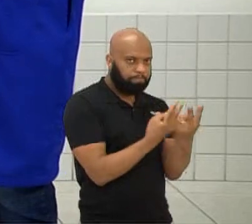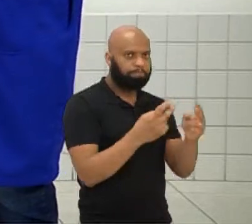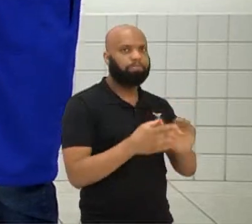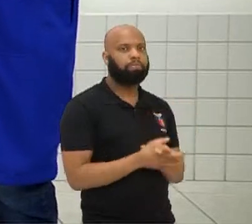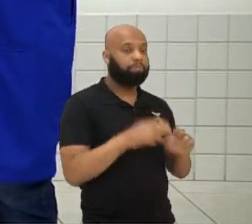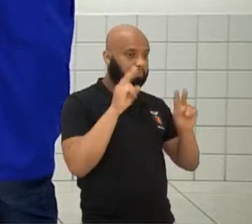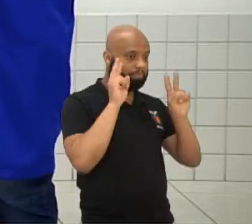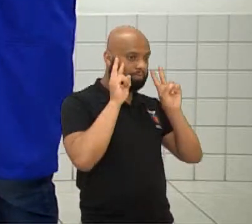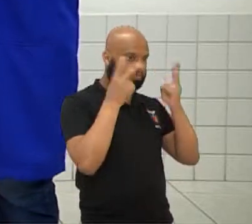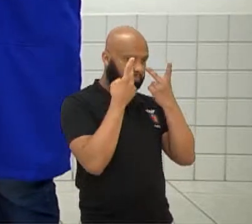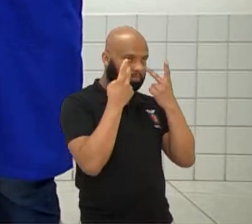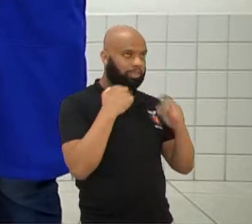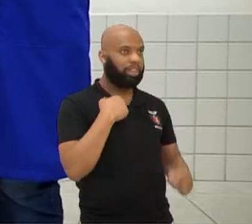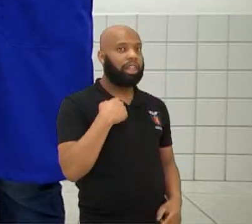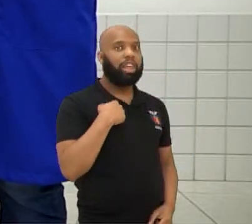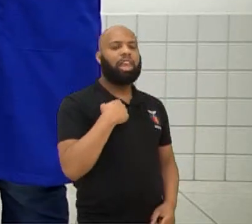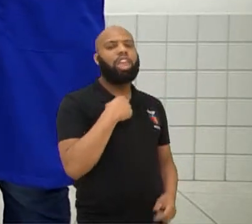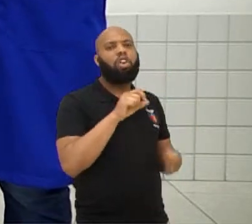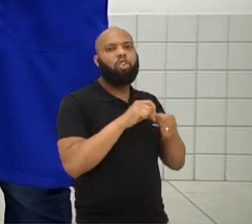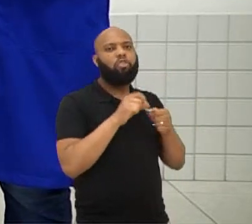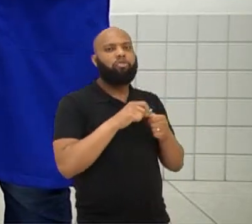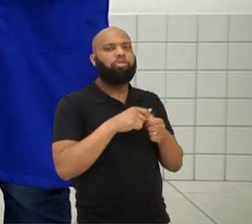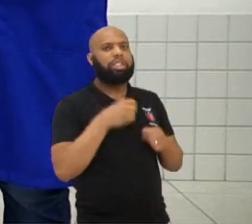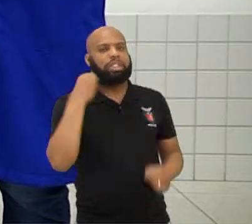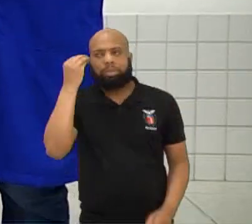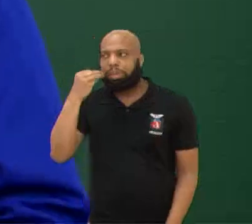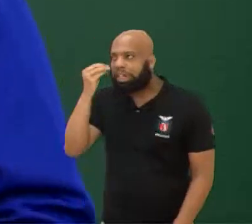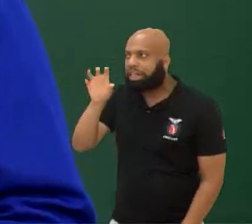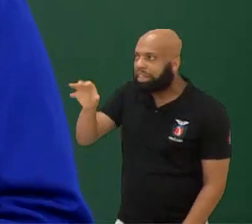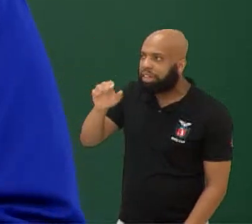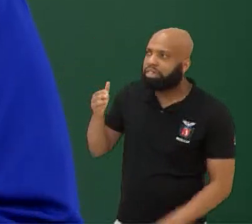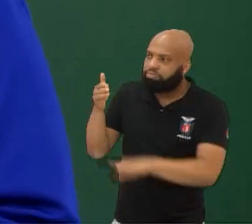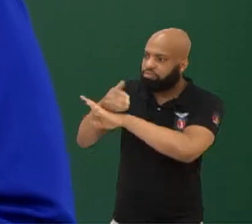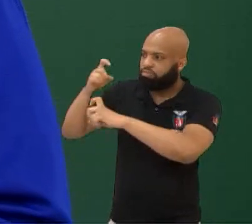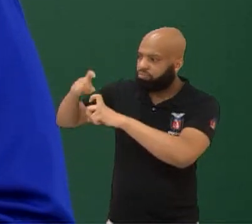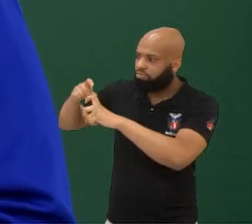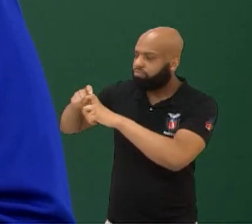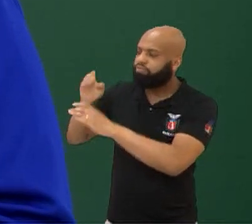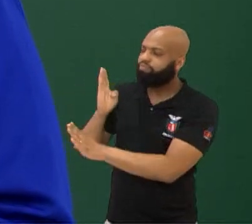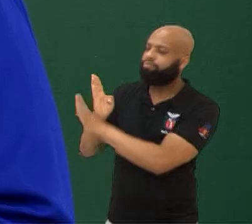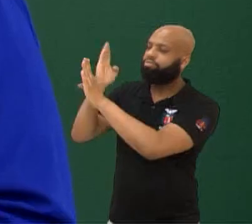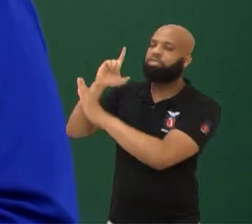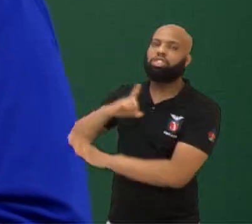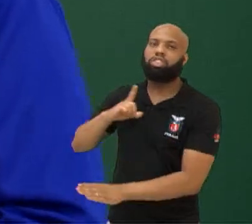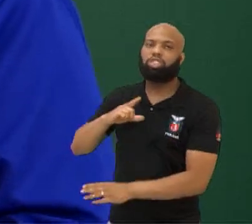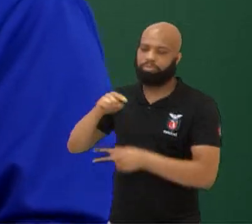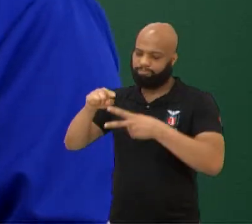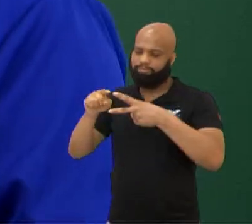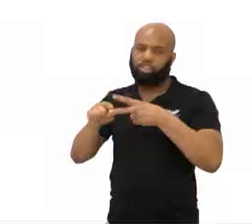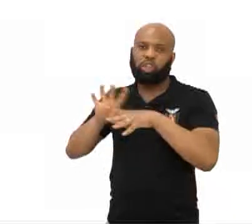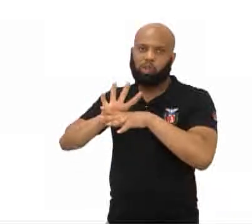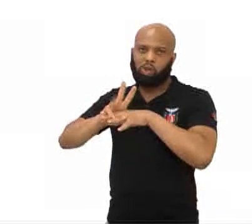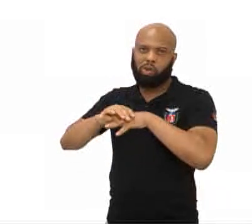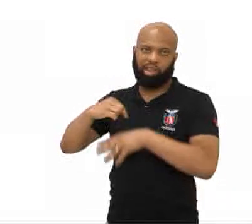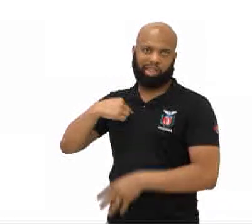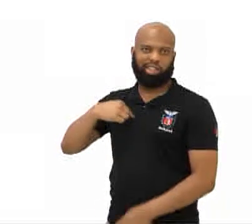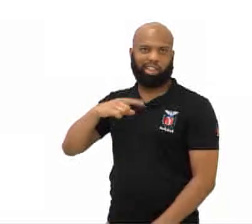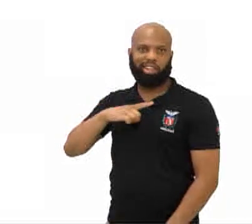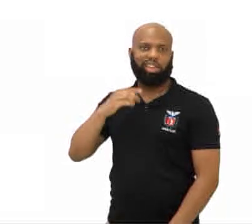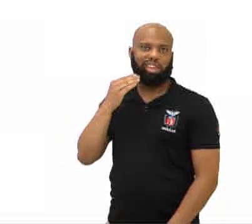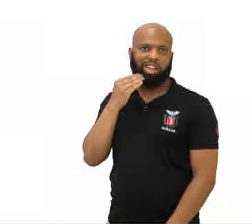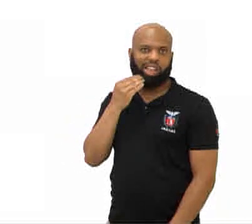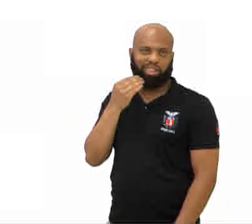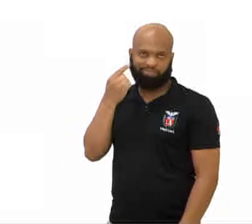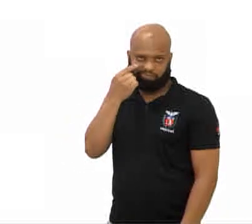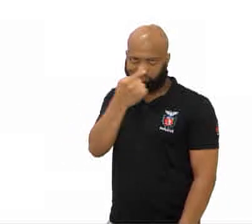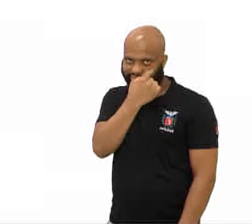de um desses testes que me levou a ir buscar auxílio no oftalmologista para descobrir que eu tinha miopia e astigmatismo. Olha que interessante, né?